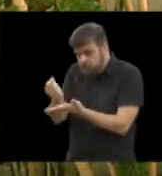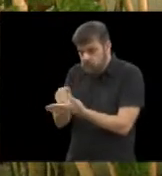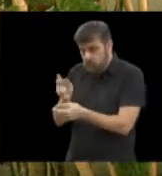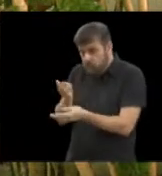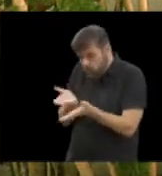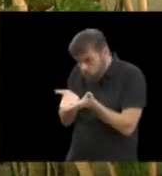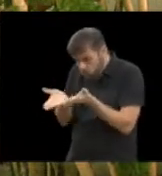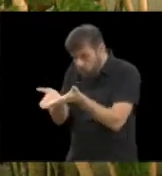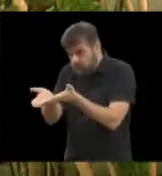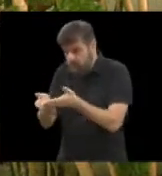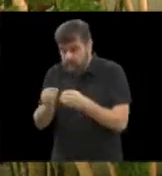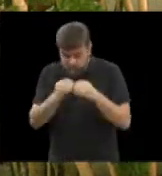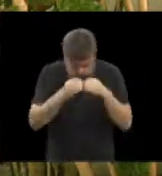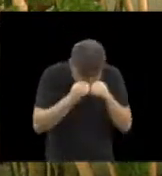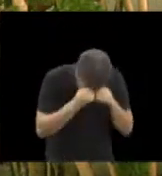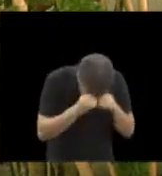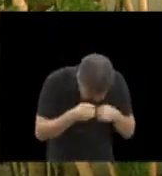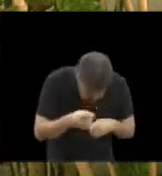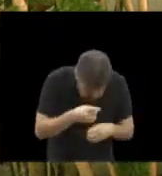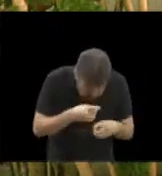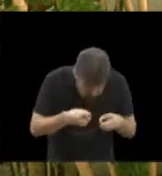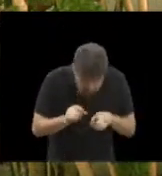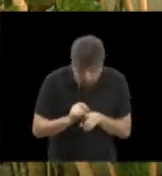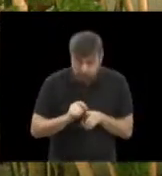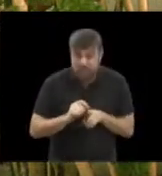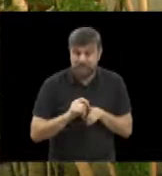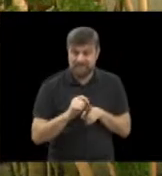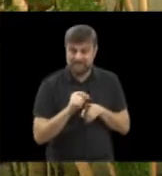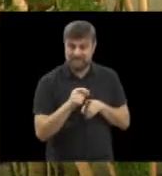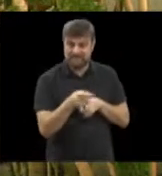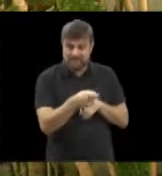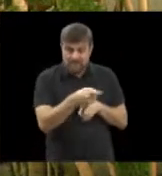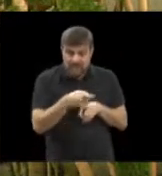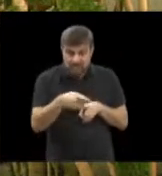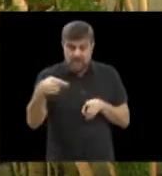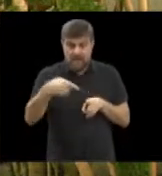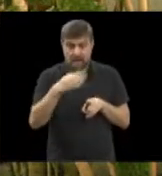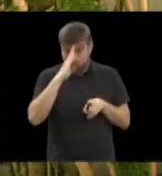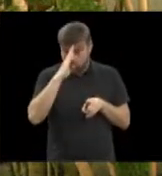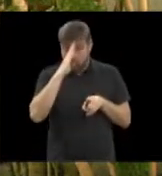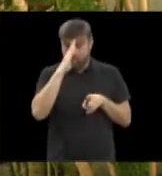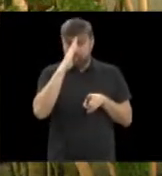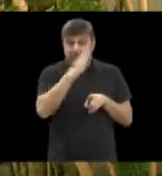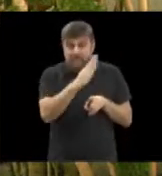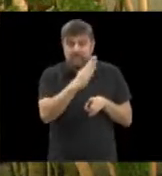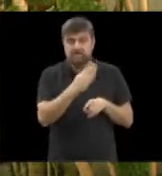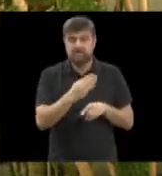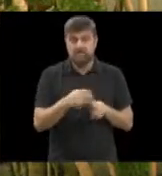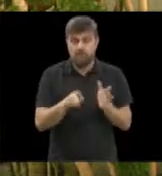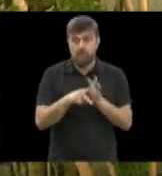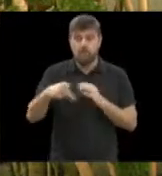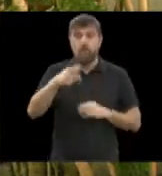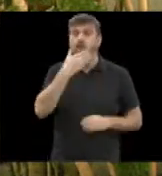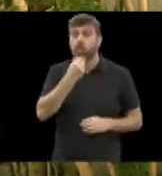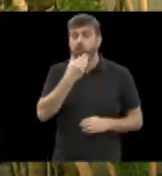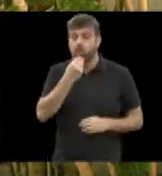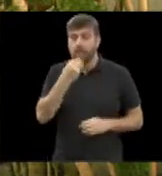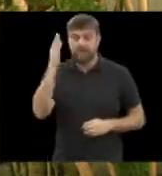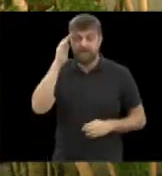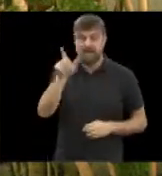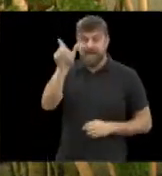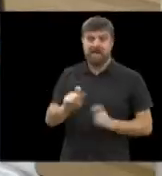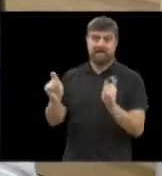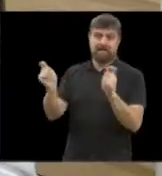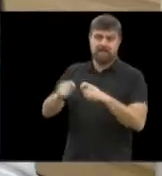pesquisa do sêmen. O sêmen, a avaliação seminal, o espermograma é o principal exame para eu saber o quanto esse paciente